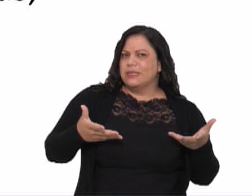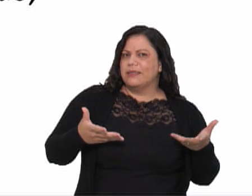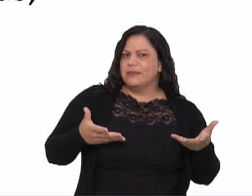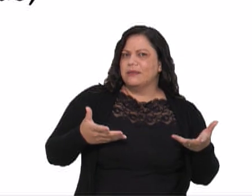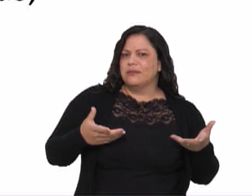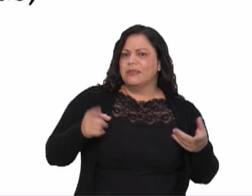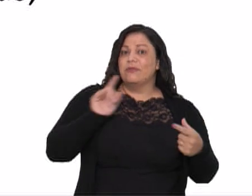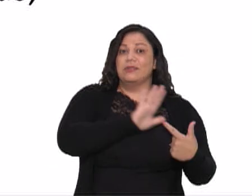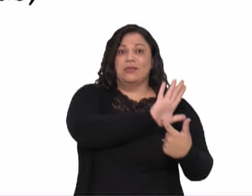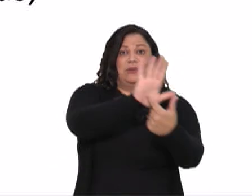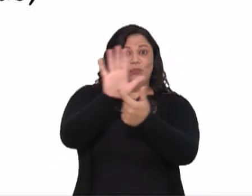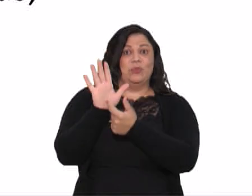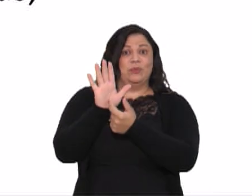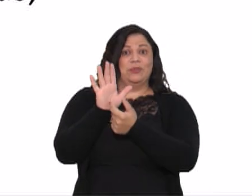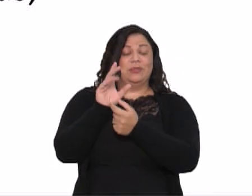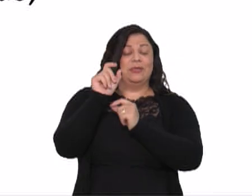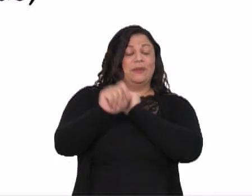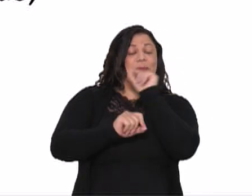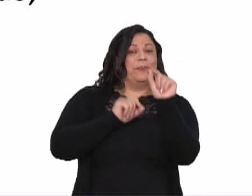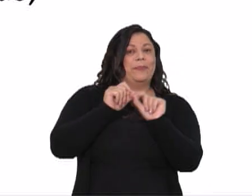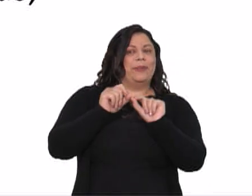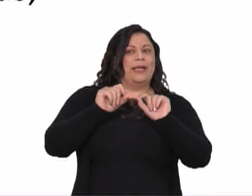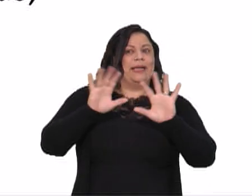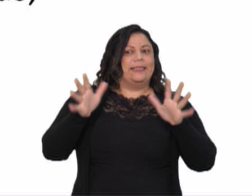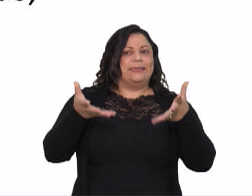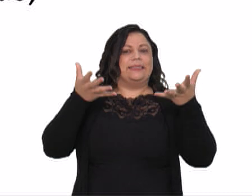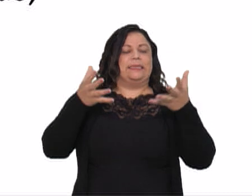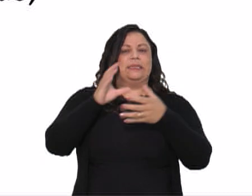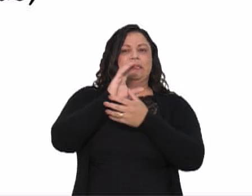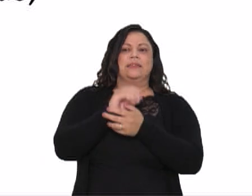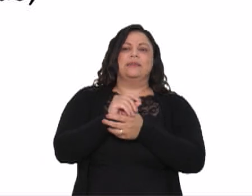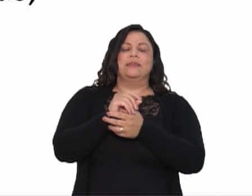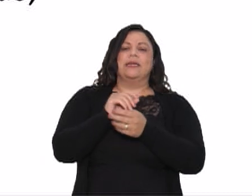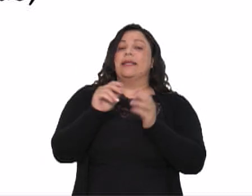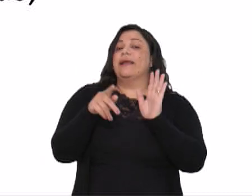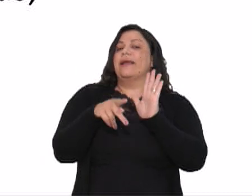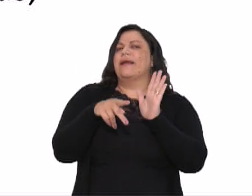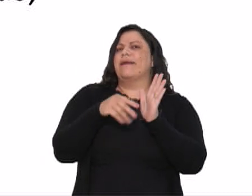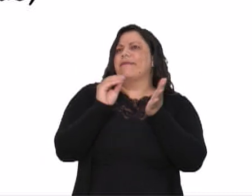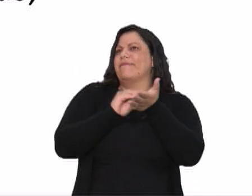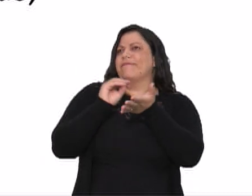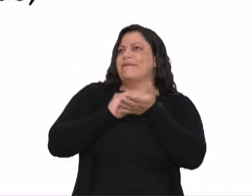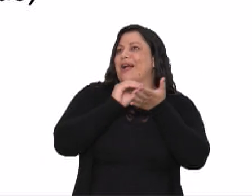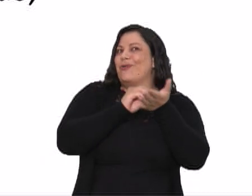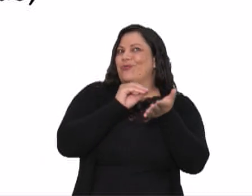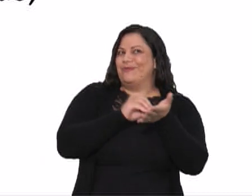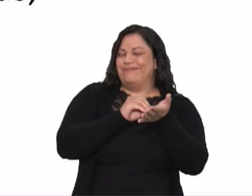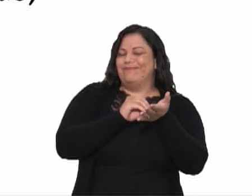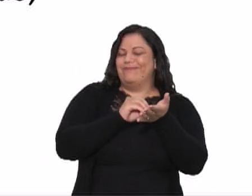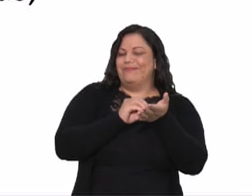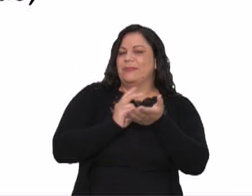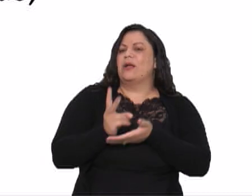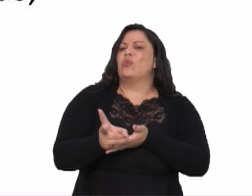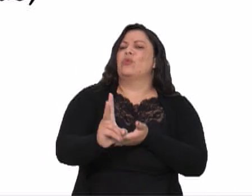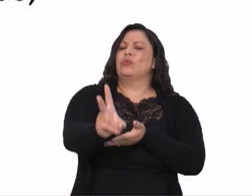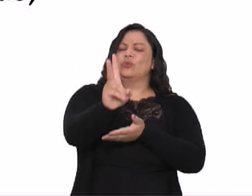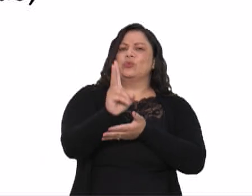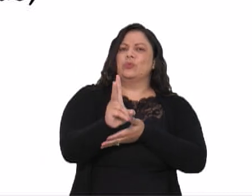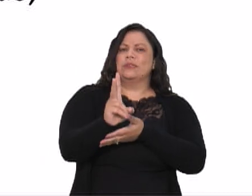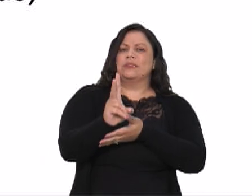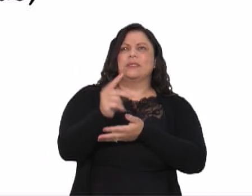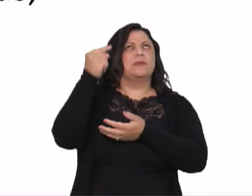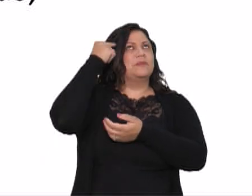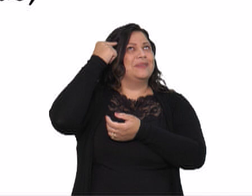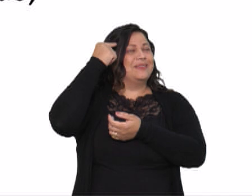quer apresentar uma hesitação, uma citação incompleta, uma pausa no pensamento, ou que você quer